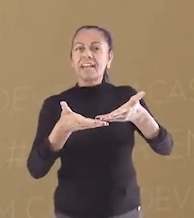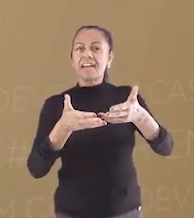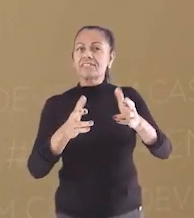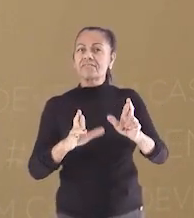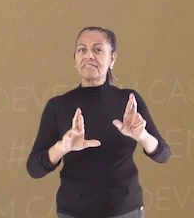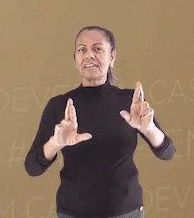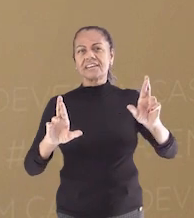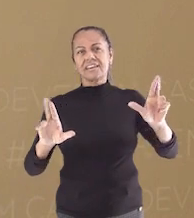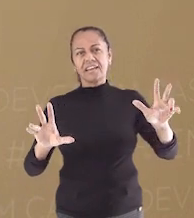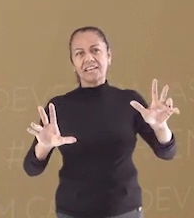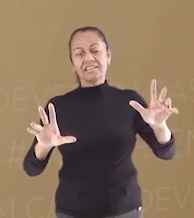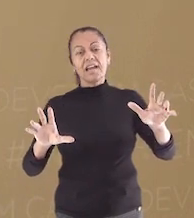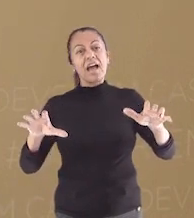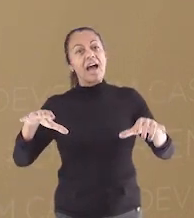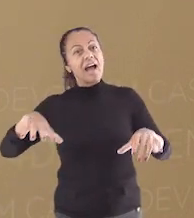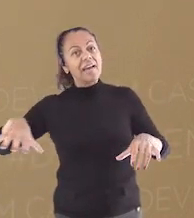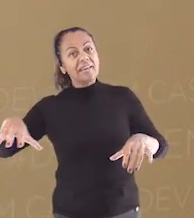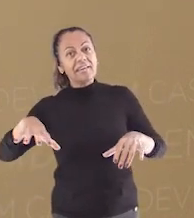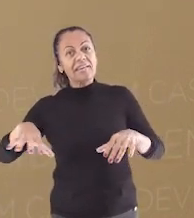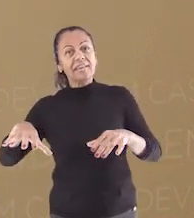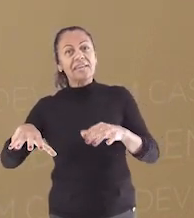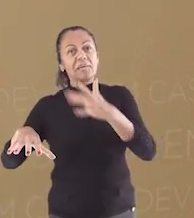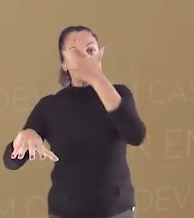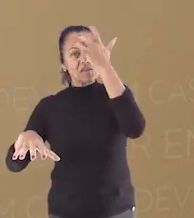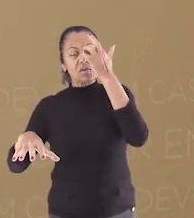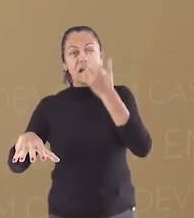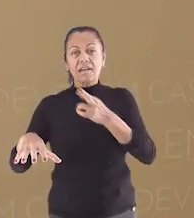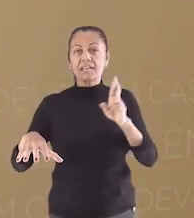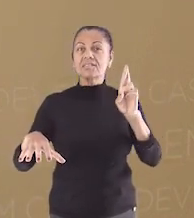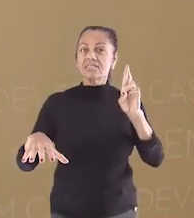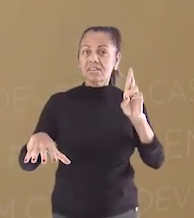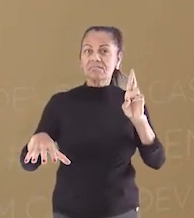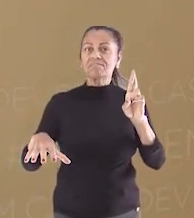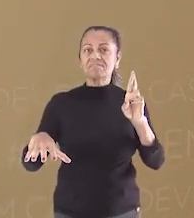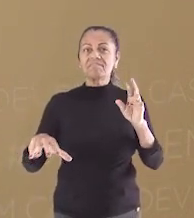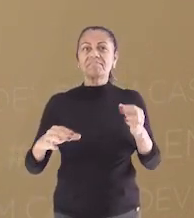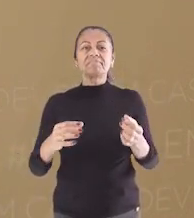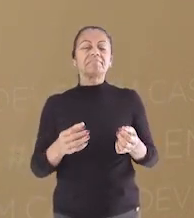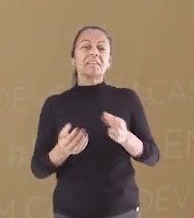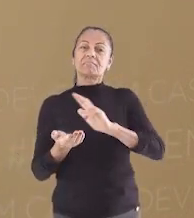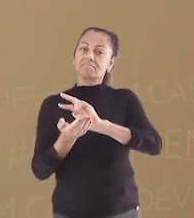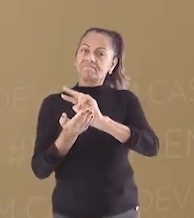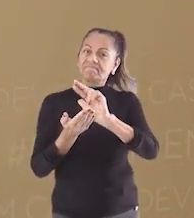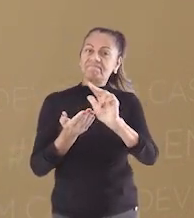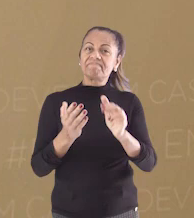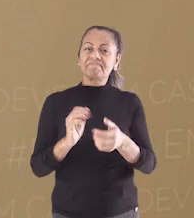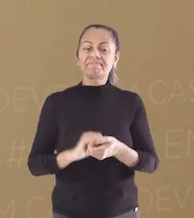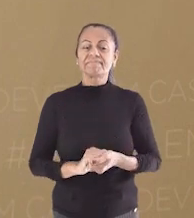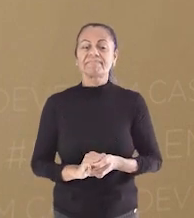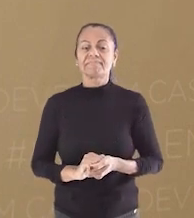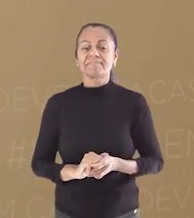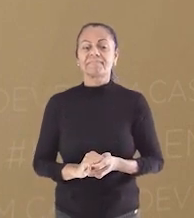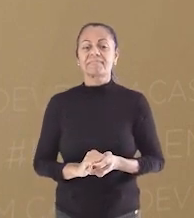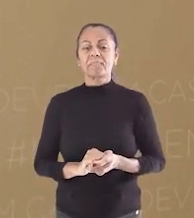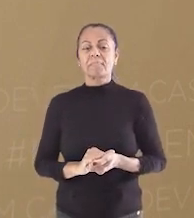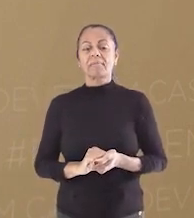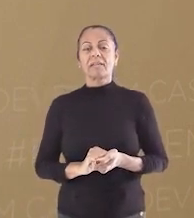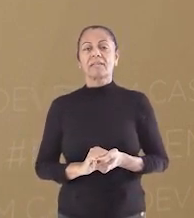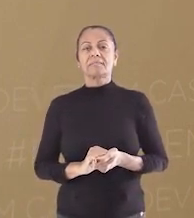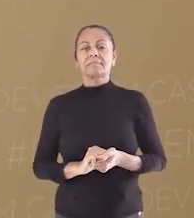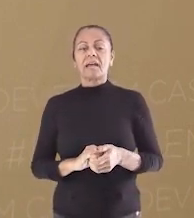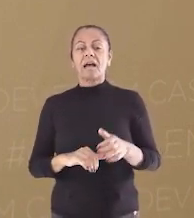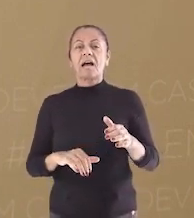e entendimentos distintos dos que consideram sagrado, podem interpretar o mesmo acontecimento de